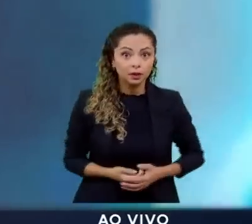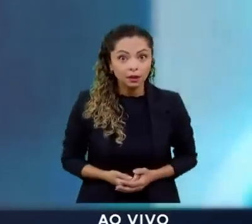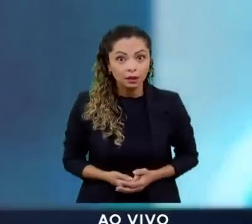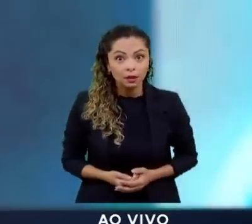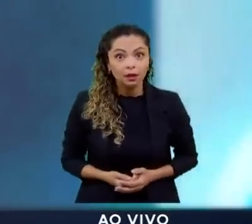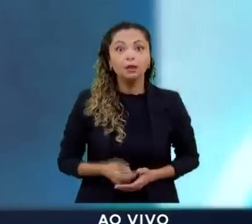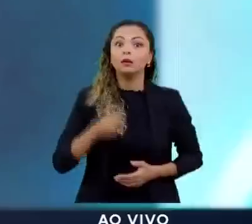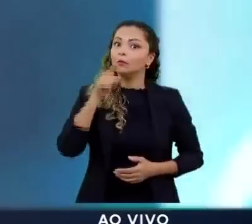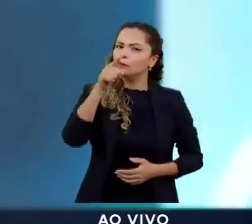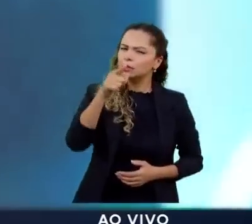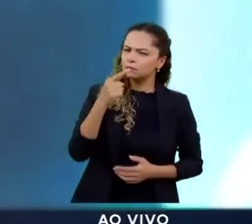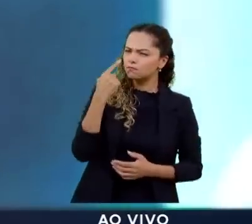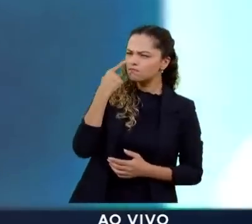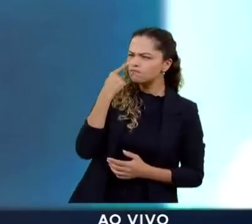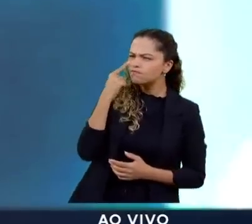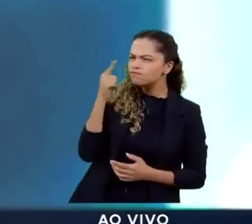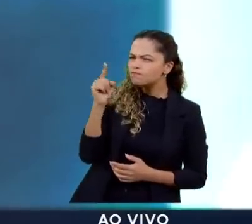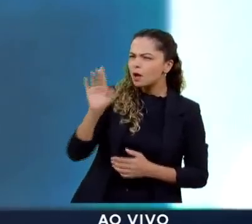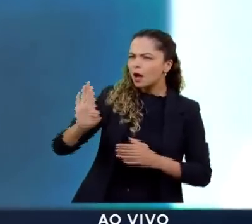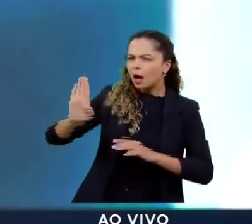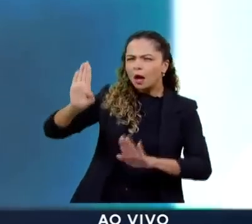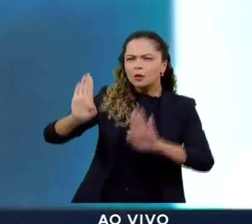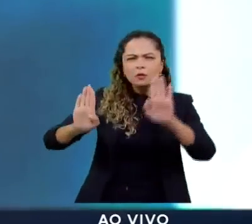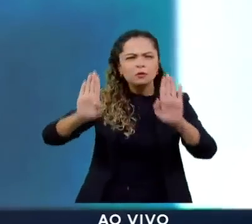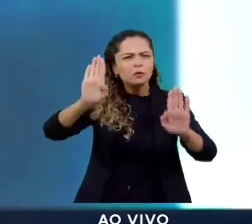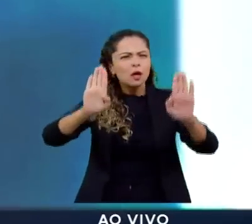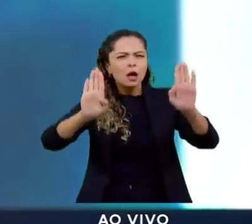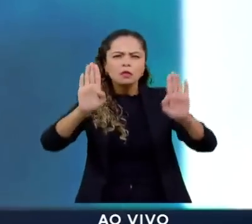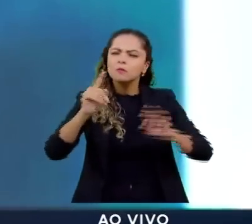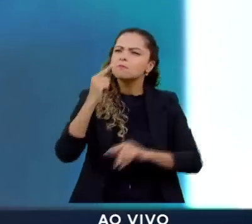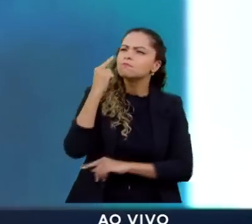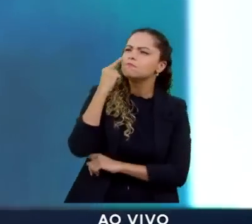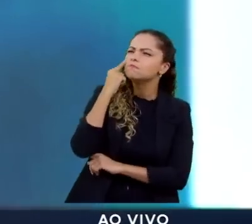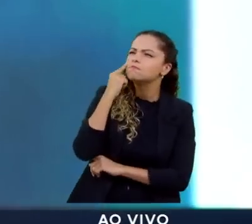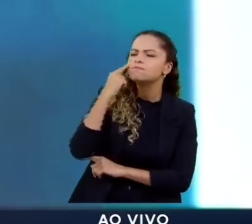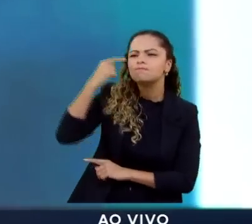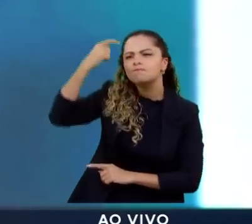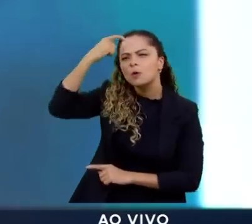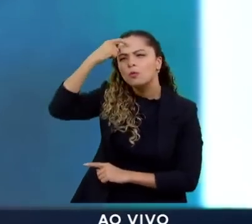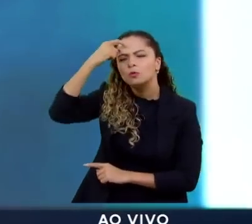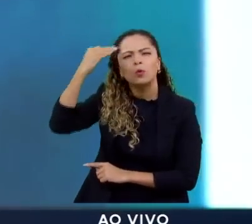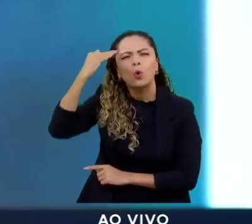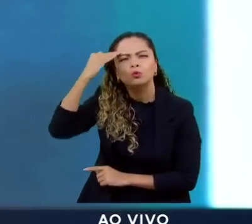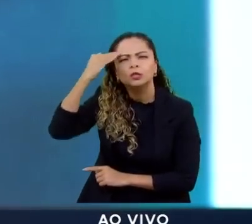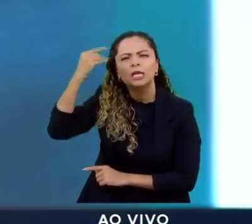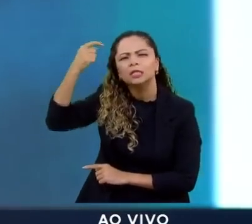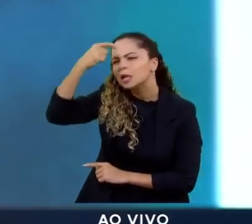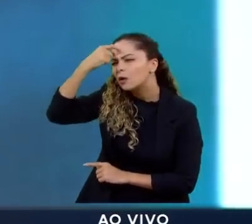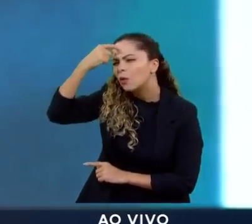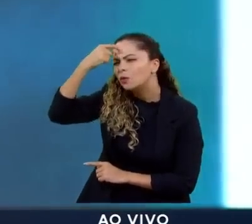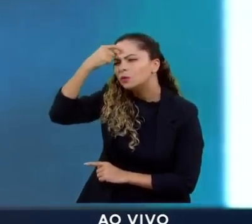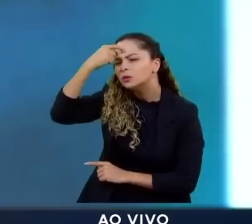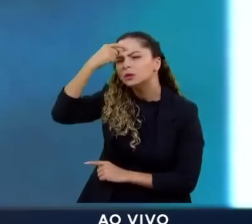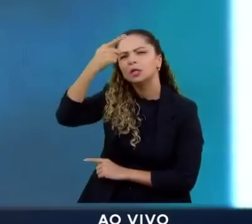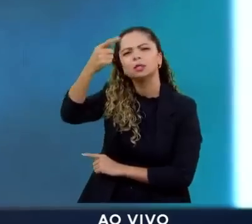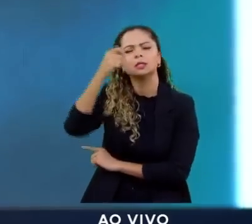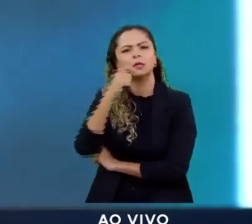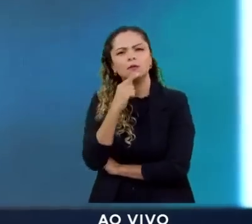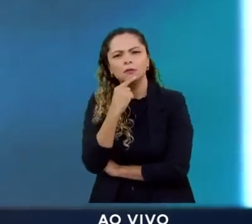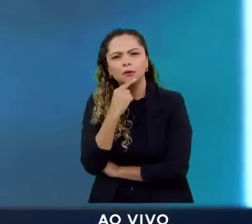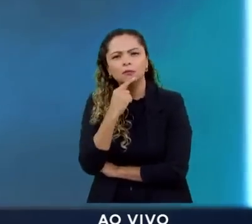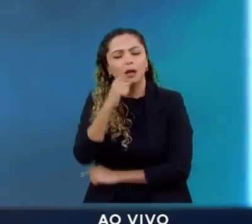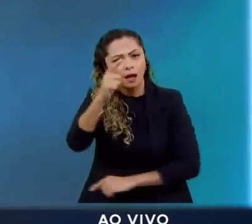olhar para os candidatos olhar para essa eleição com uma consciência uma muito apavorada